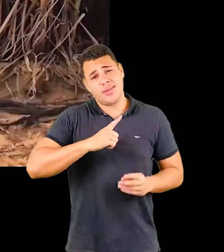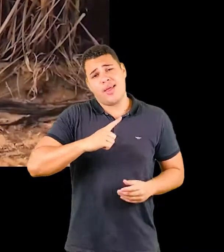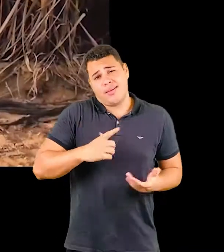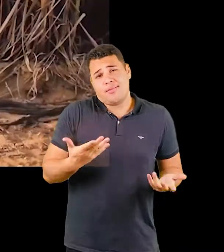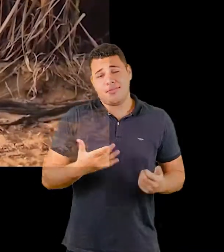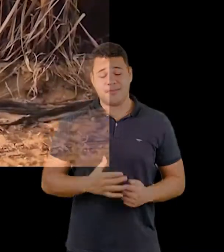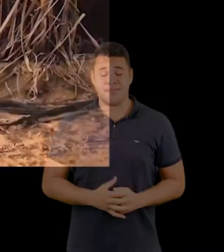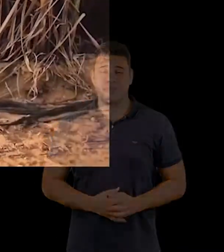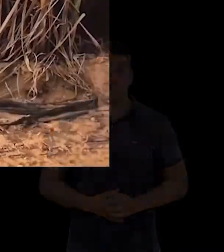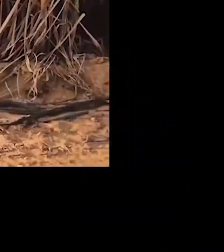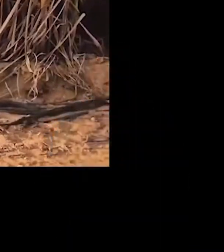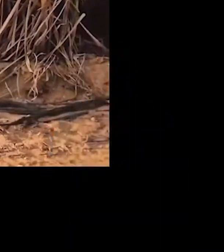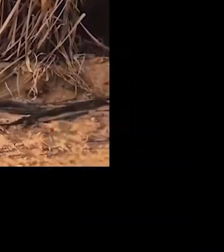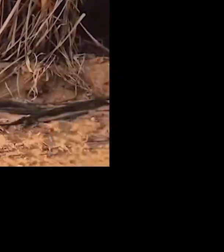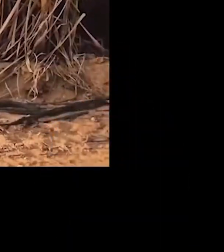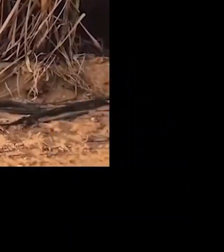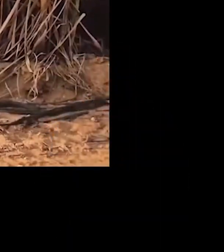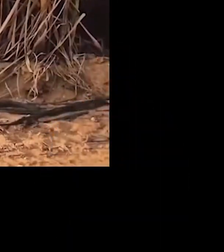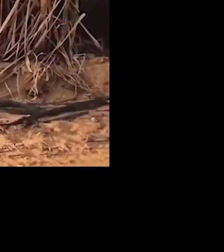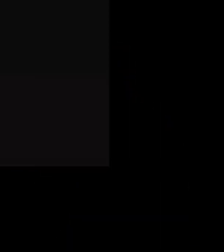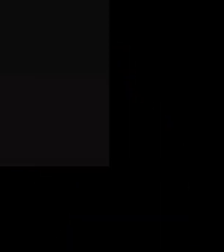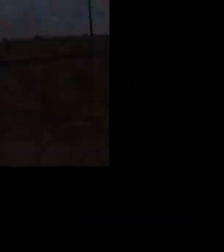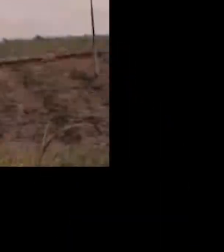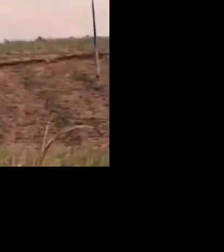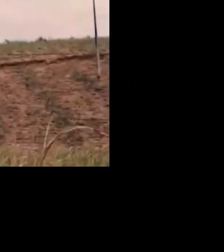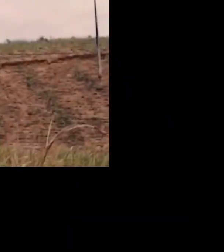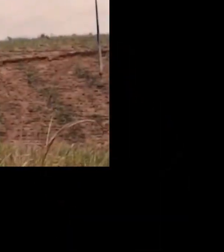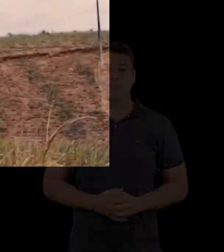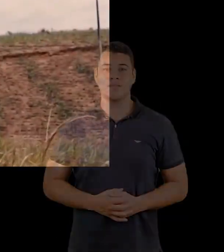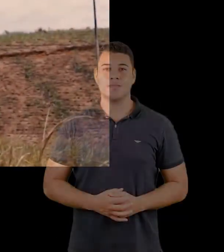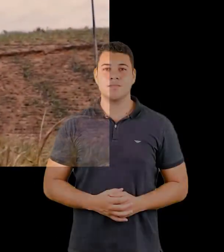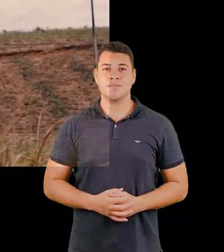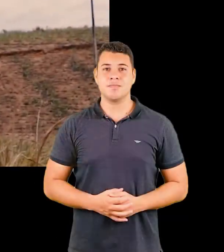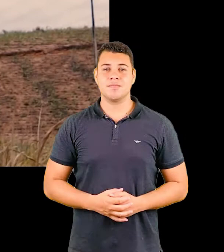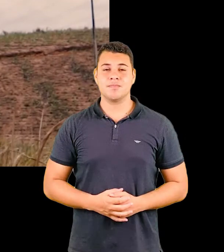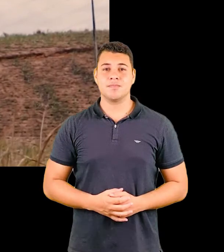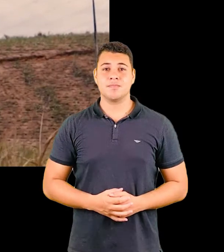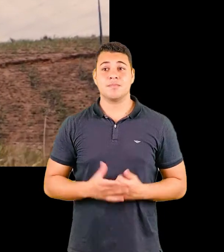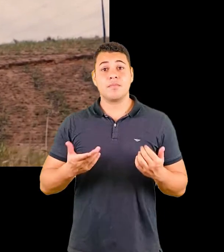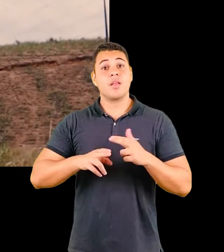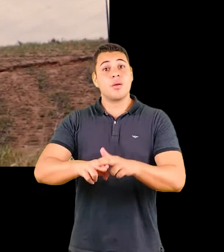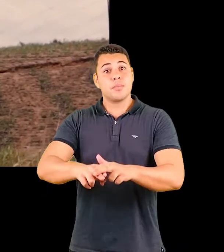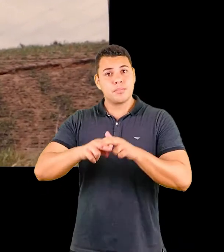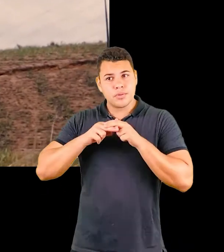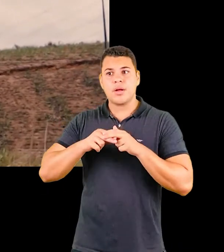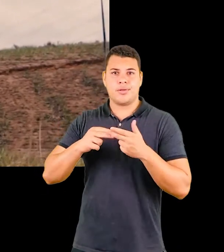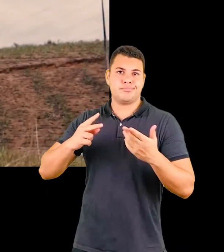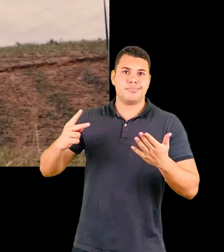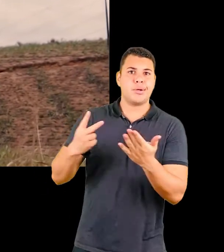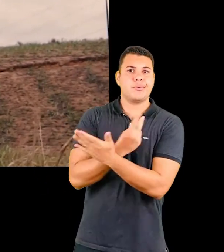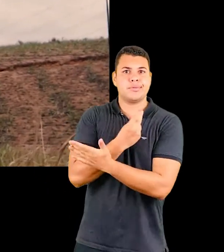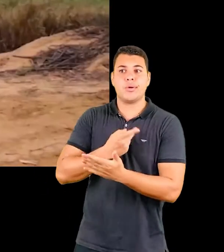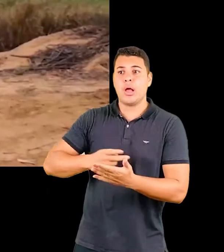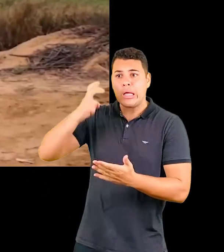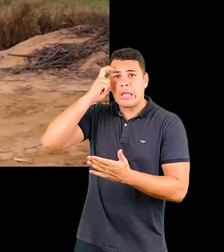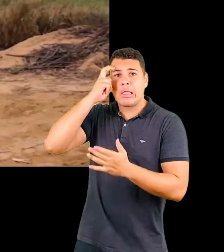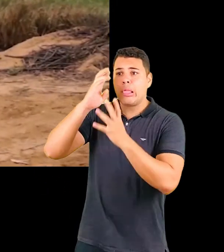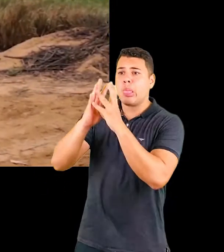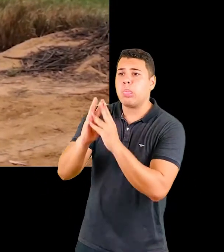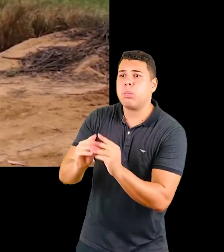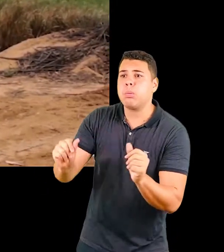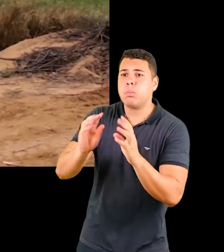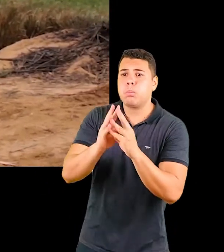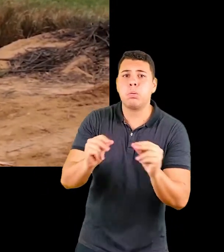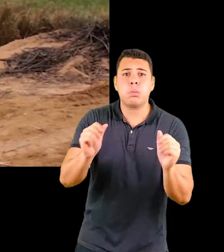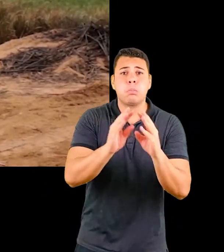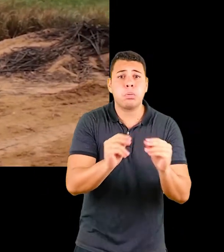caboclo caminhando por uma estrada entre uma plantação de cana-de-açúcar. Em consequência do etnocídio, muitos não sabem de quais